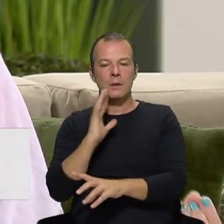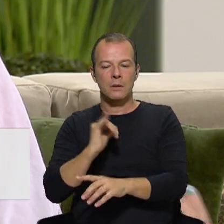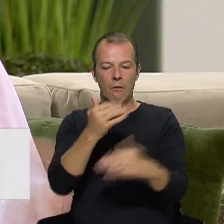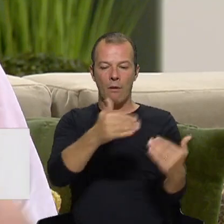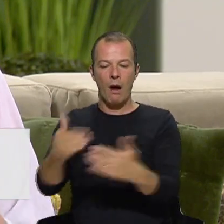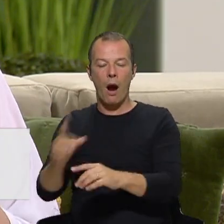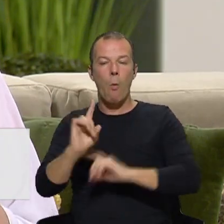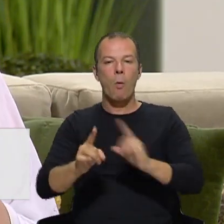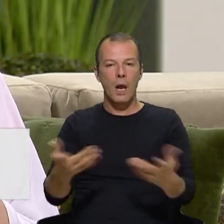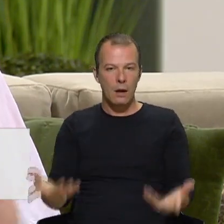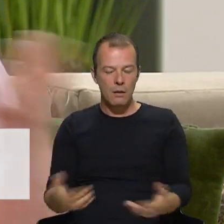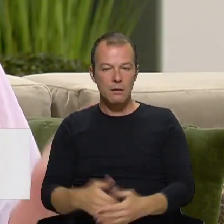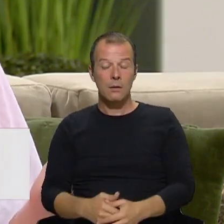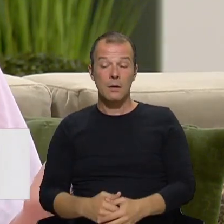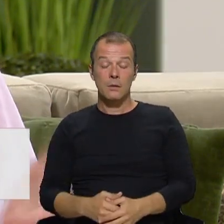não.